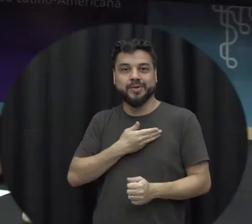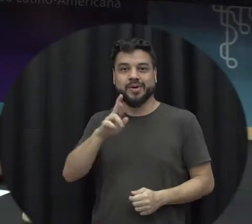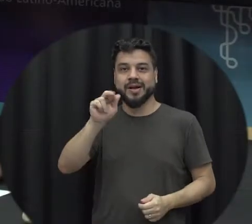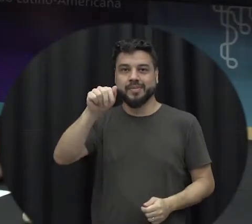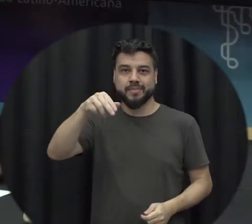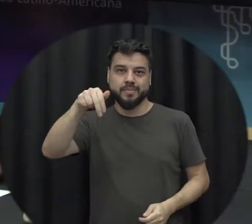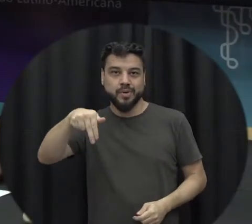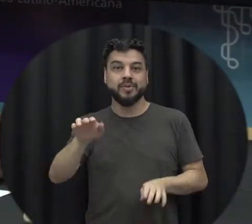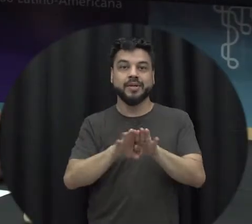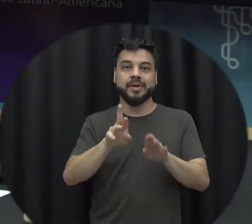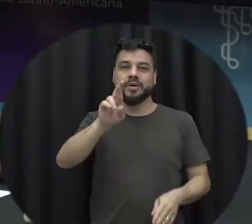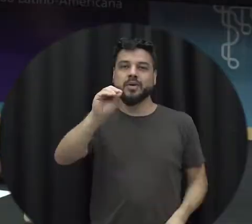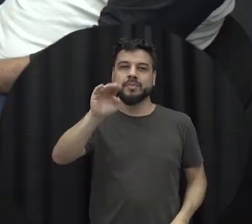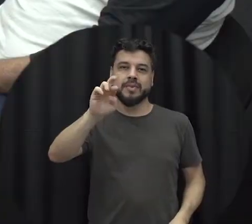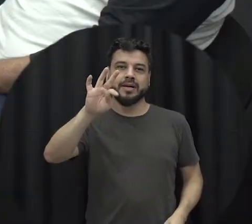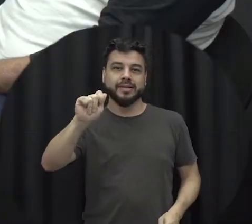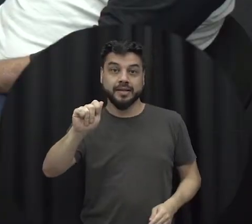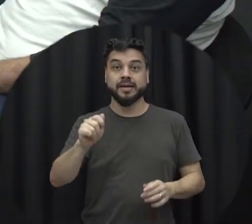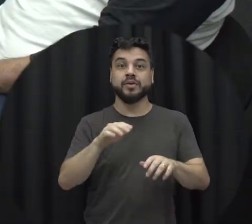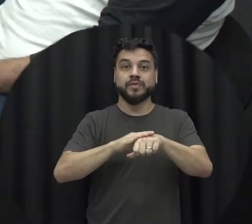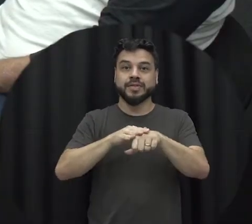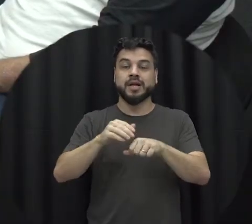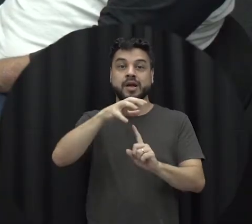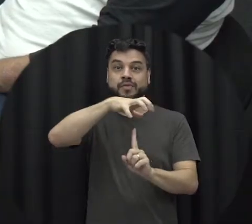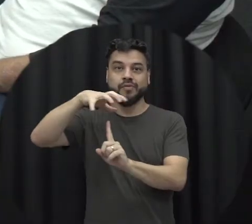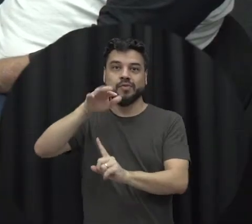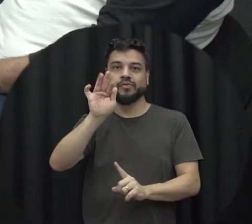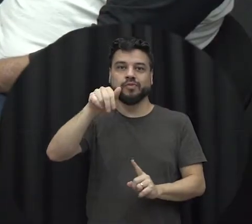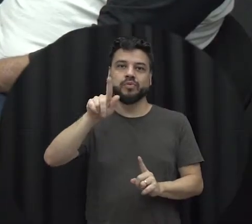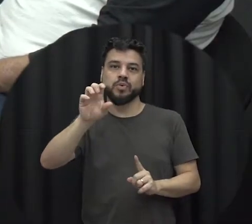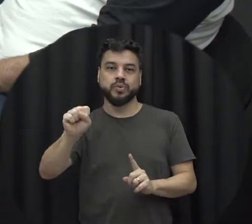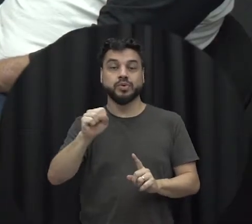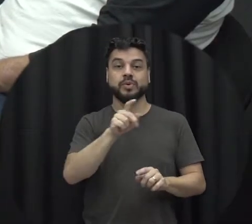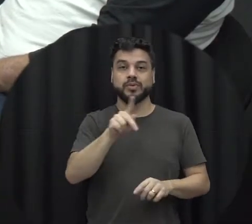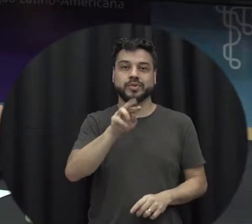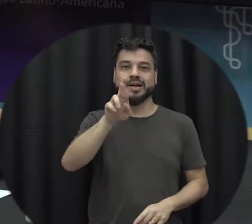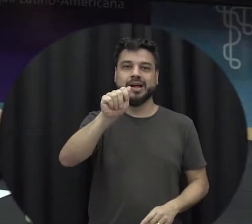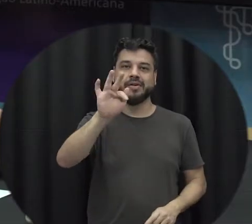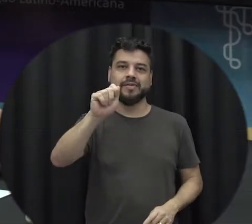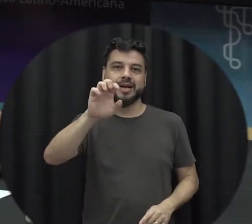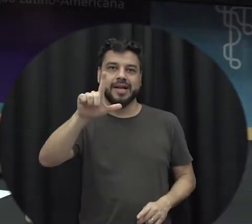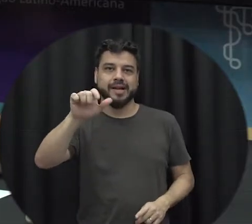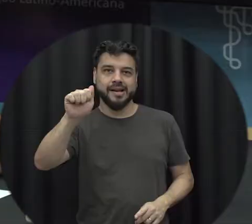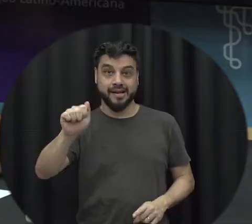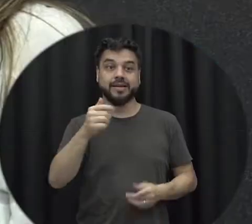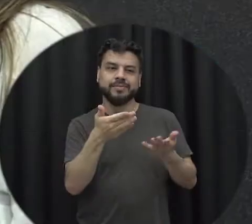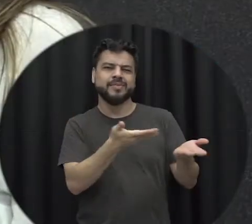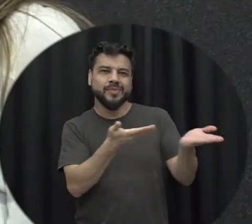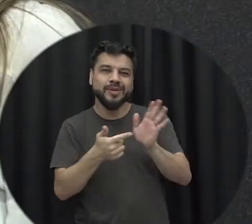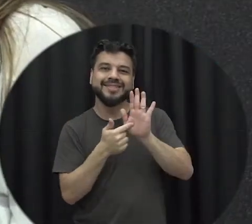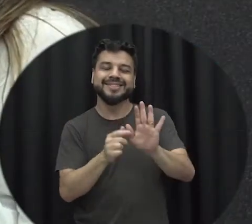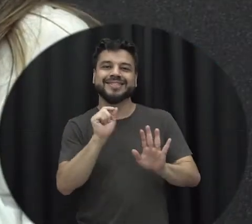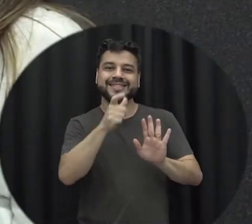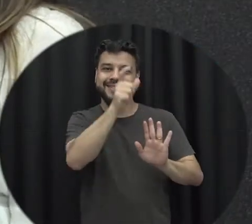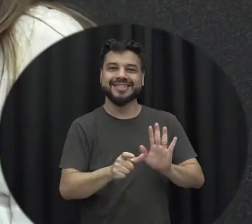vamos conversar sobre fungos com a professora Rafaela Costa Bonugli Santos. Professora, se apresenta pra gente, por favor. Então,